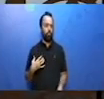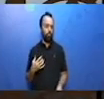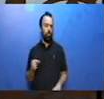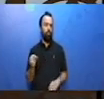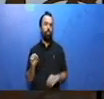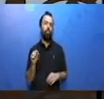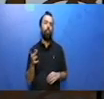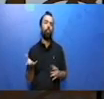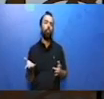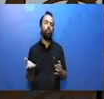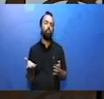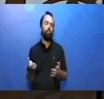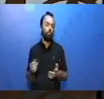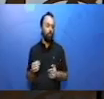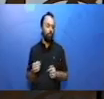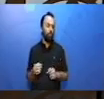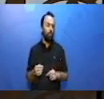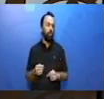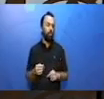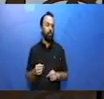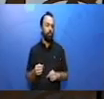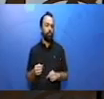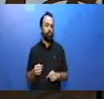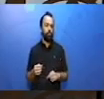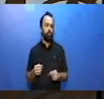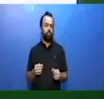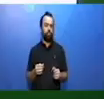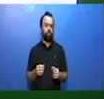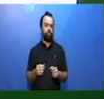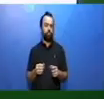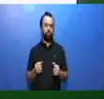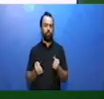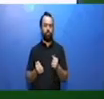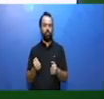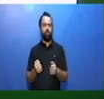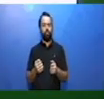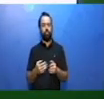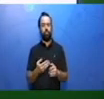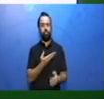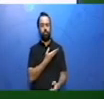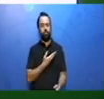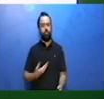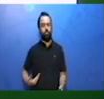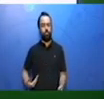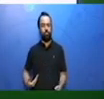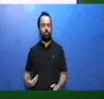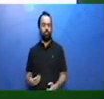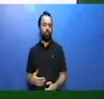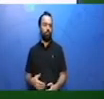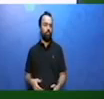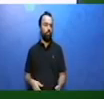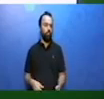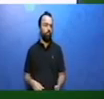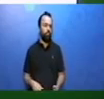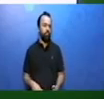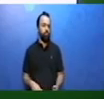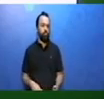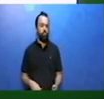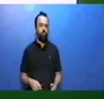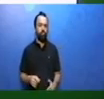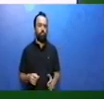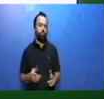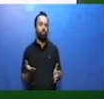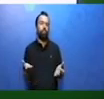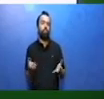Onde? Muito bem. Transporte coletivo usado pelos moradores para irem de um lugar para o